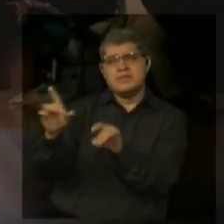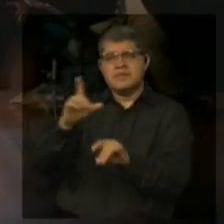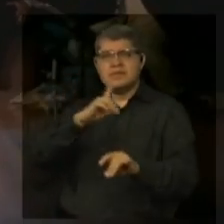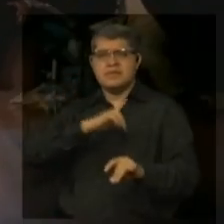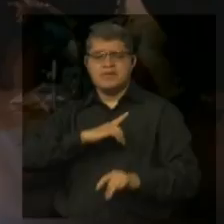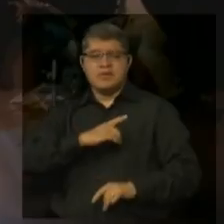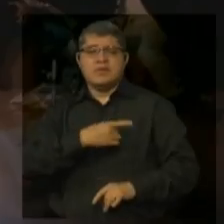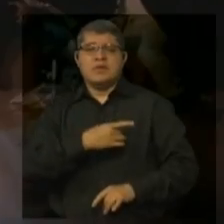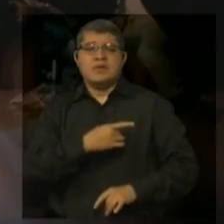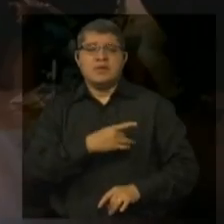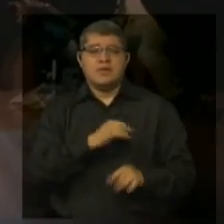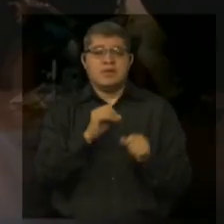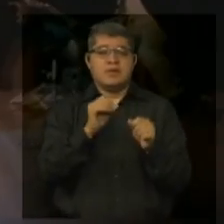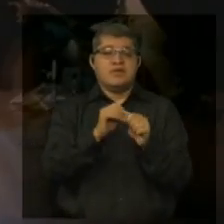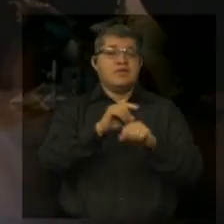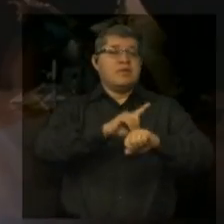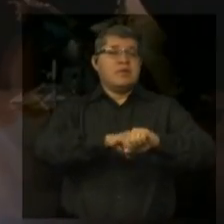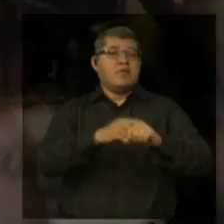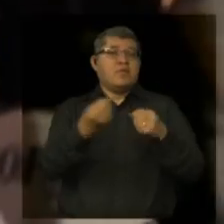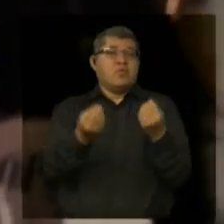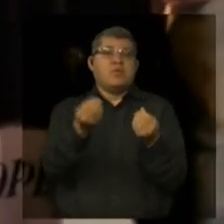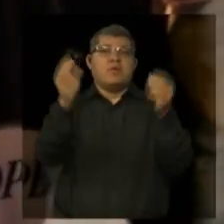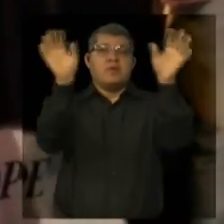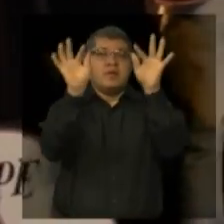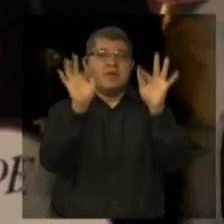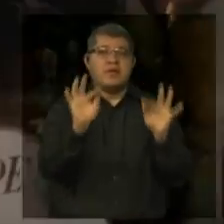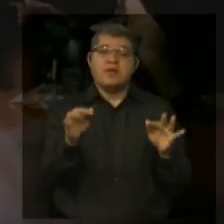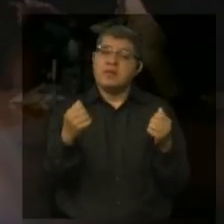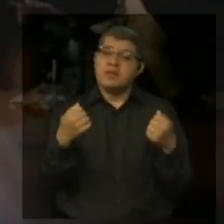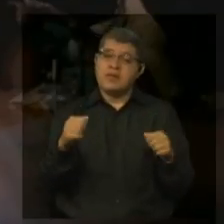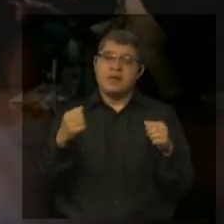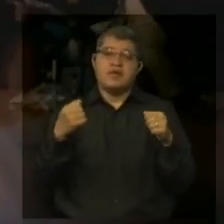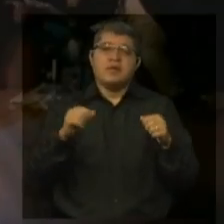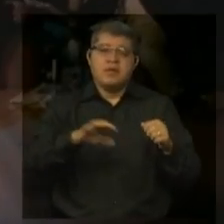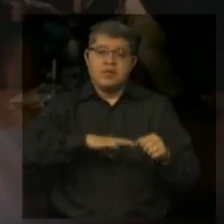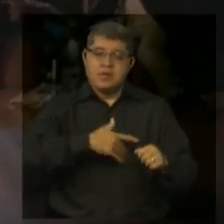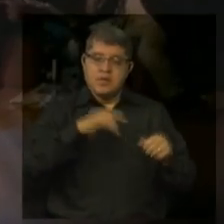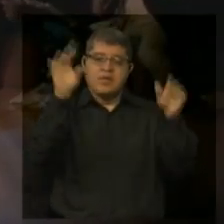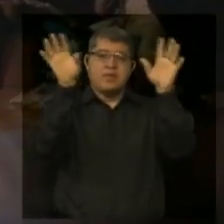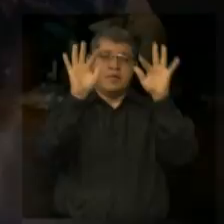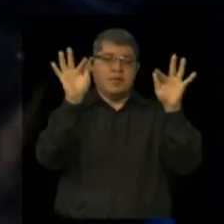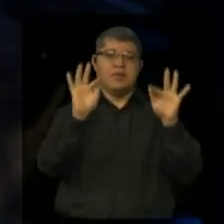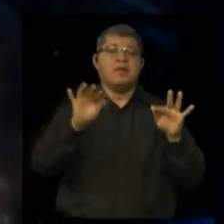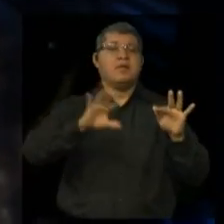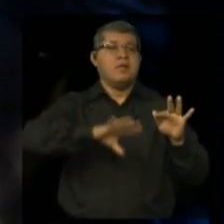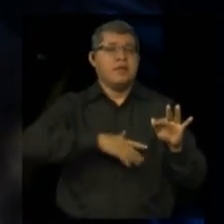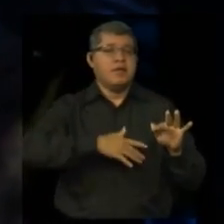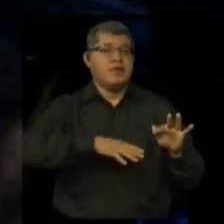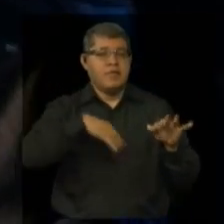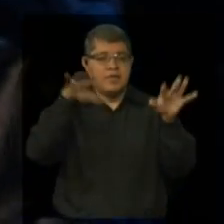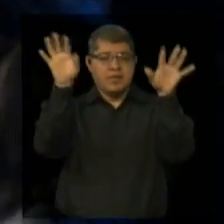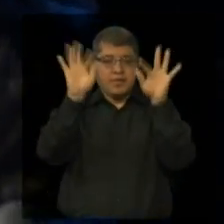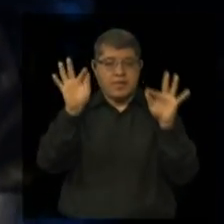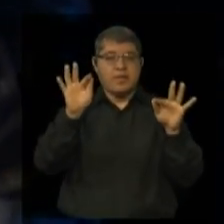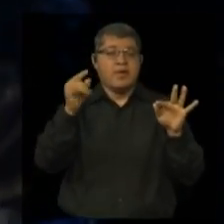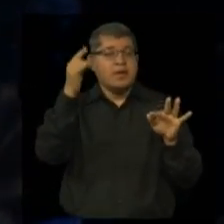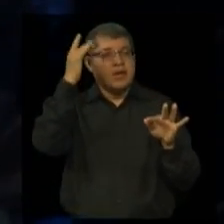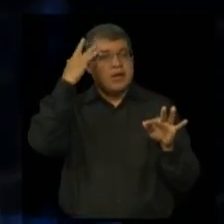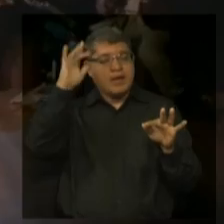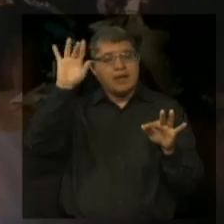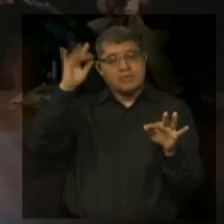Tenho medo de não ter tempo de ser feliz. Tenho medo de não ter